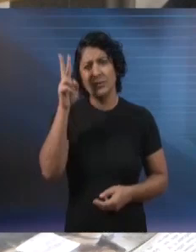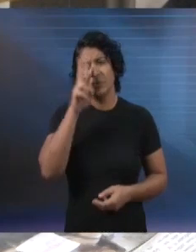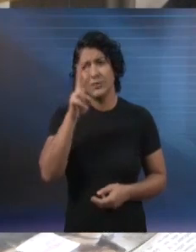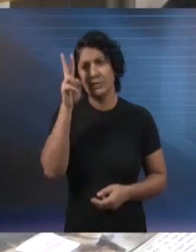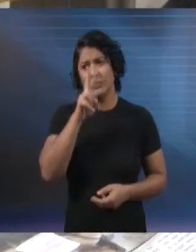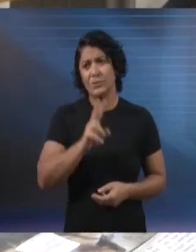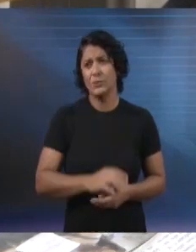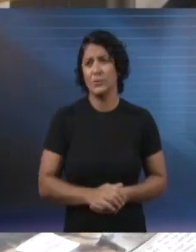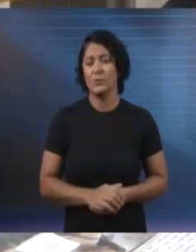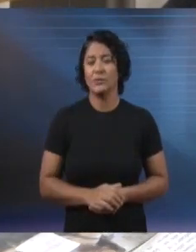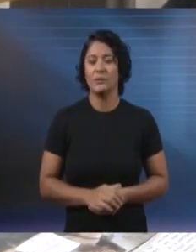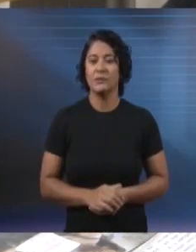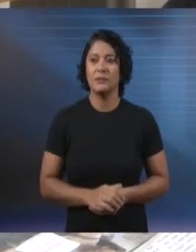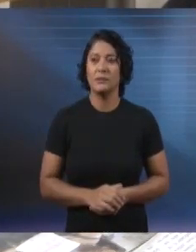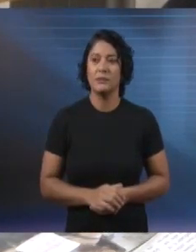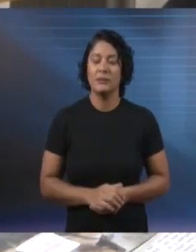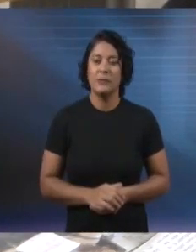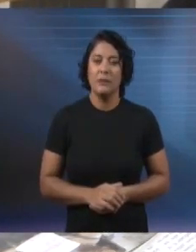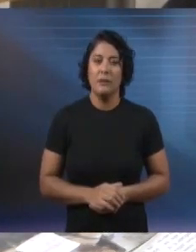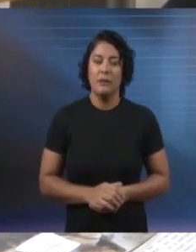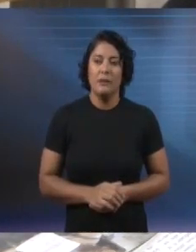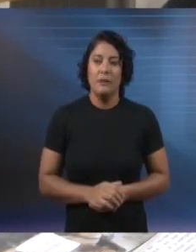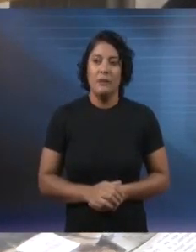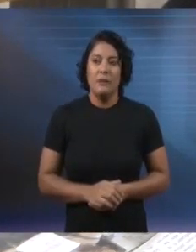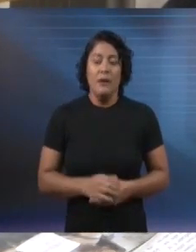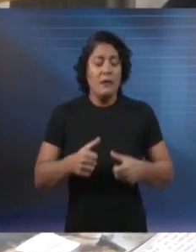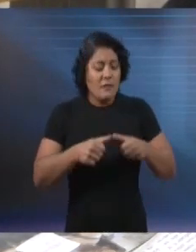se consagrou, se estabeleceu